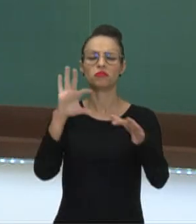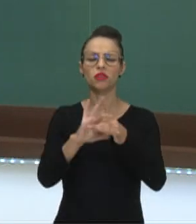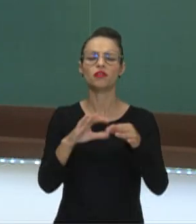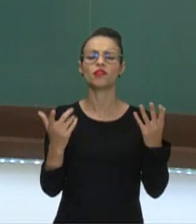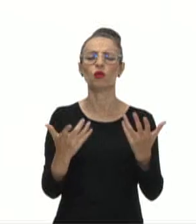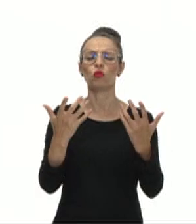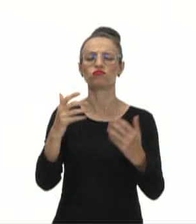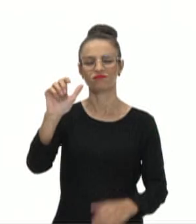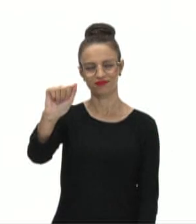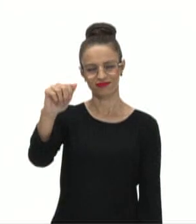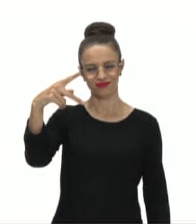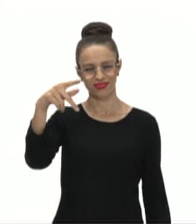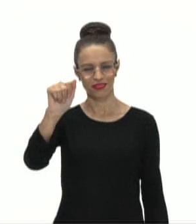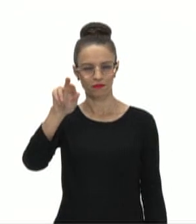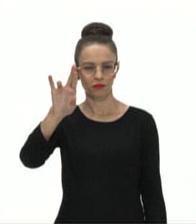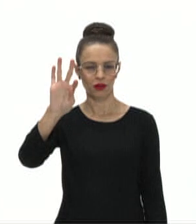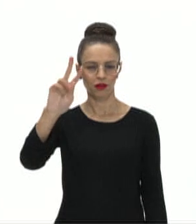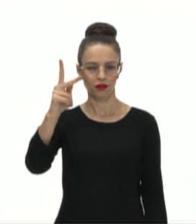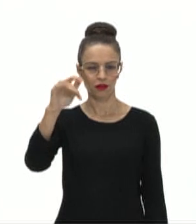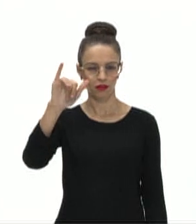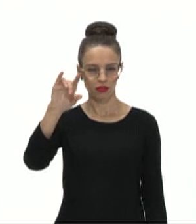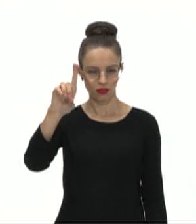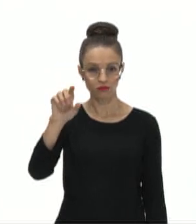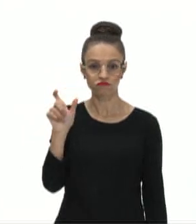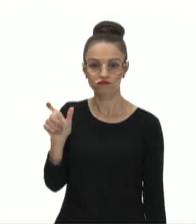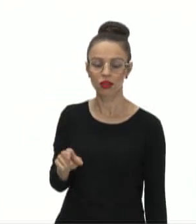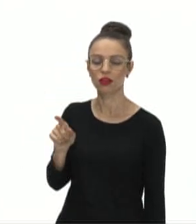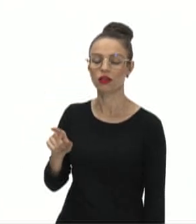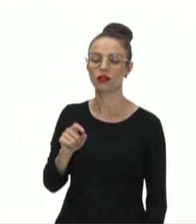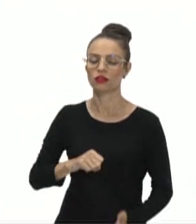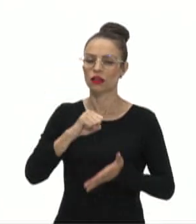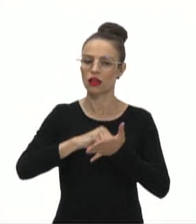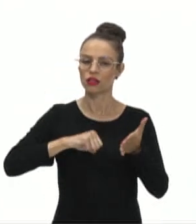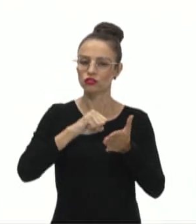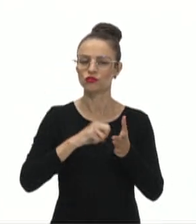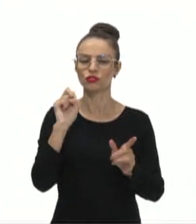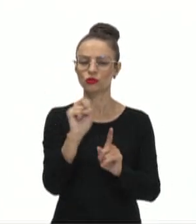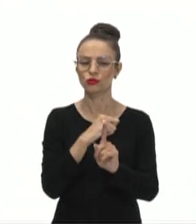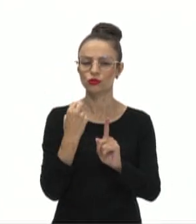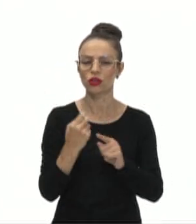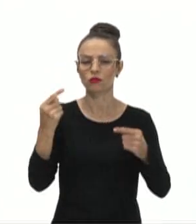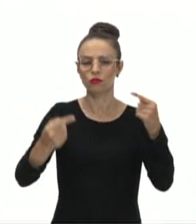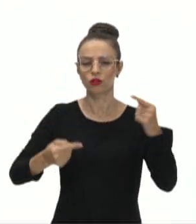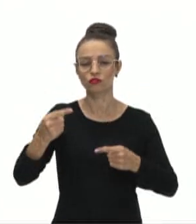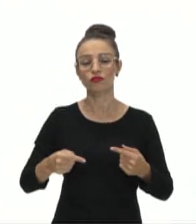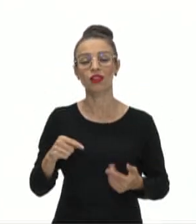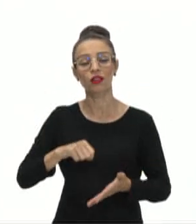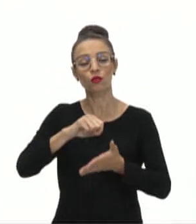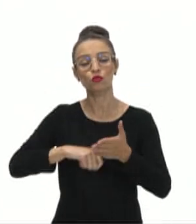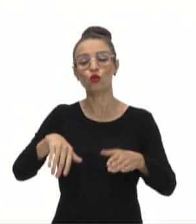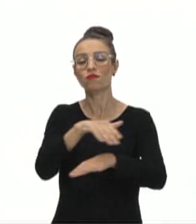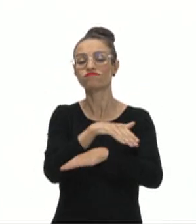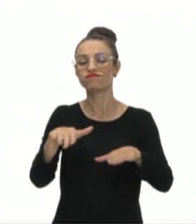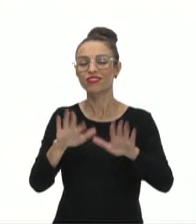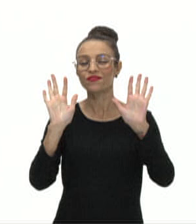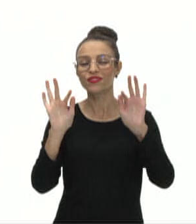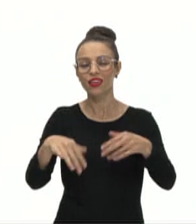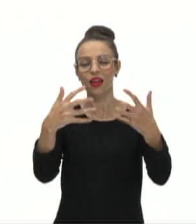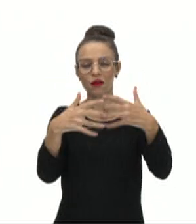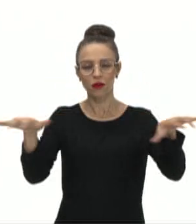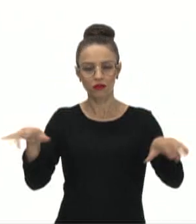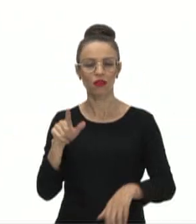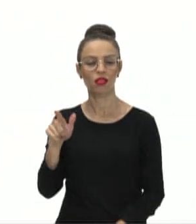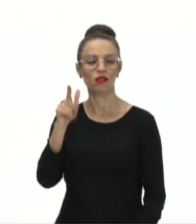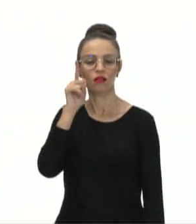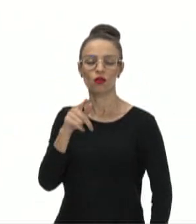apartheid? Ele foi o ativista social e político, então ele lutou contra o fim do apartheid, ele ganhou o Prêmio Nobel